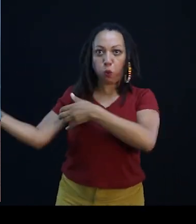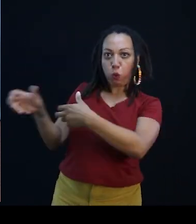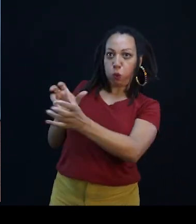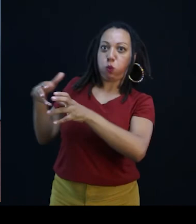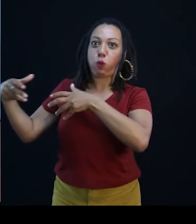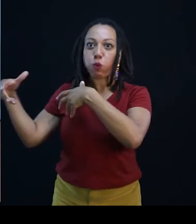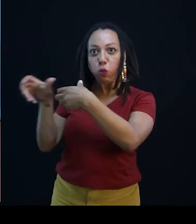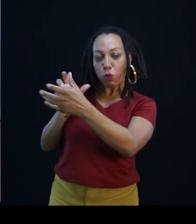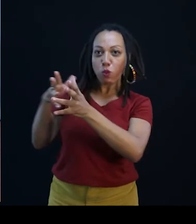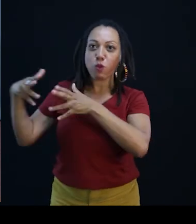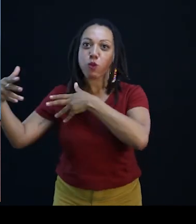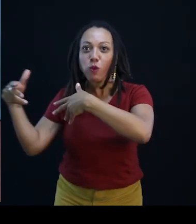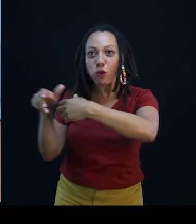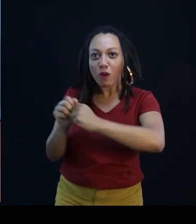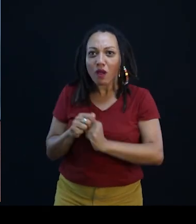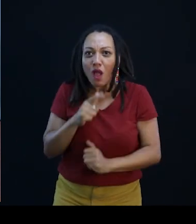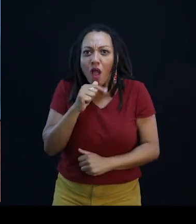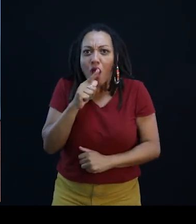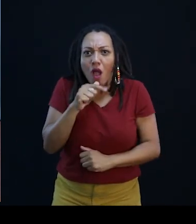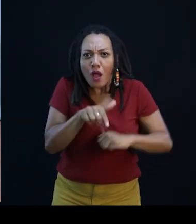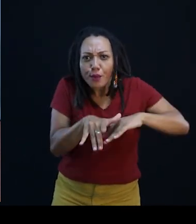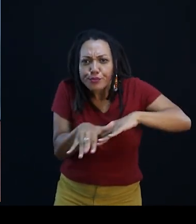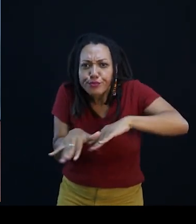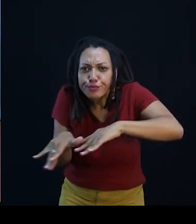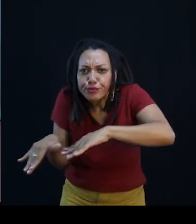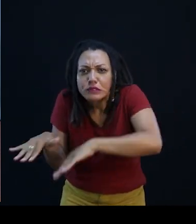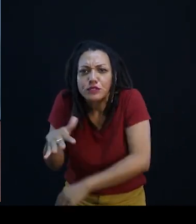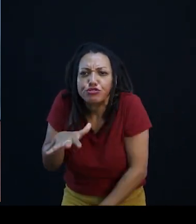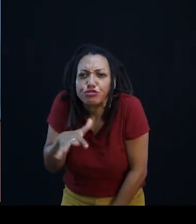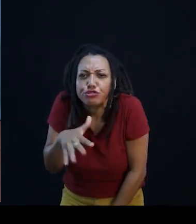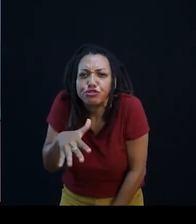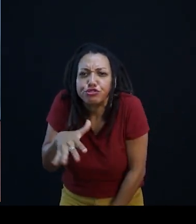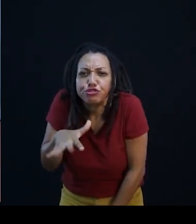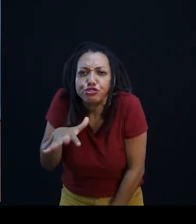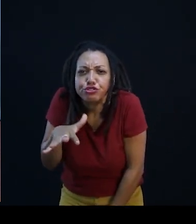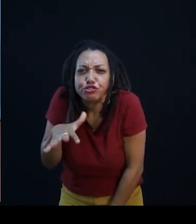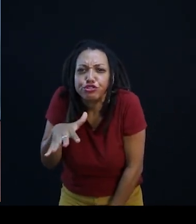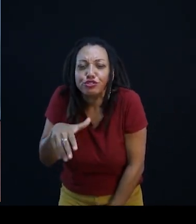tamanho e a água